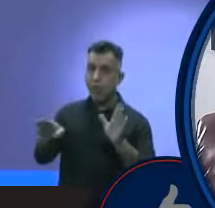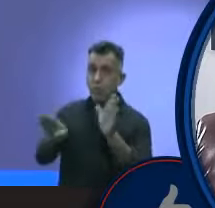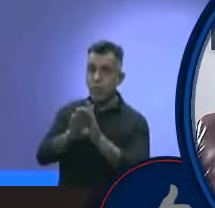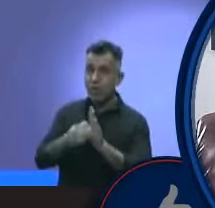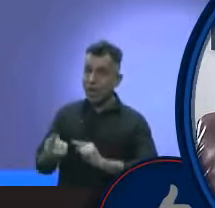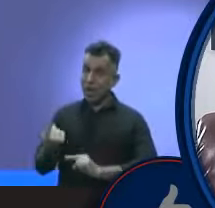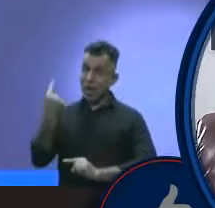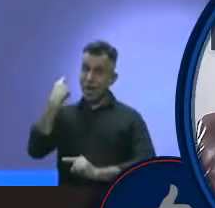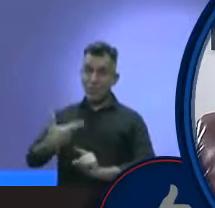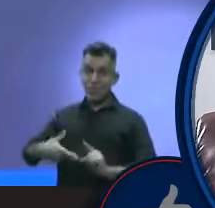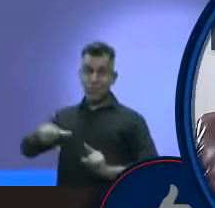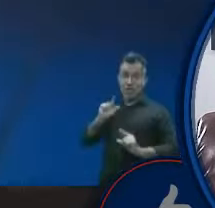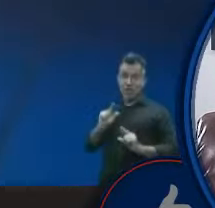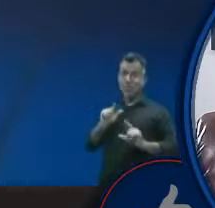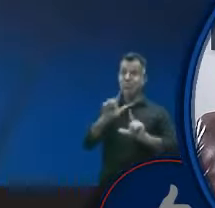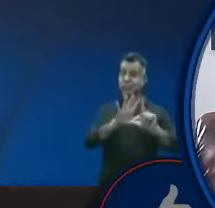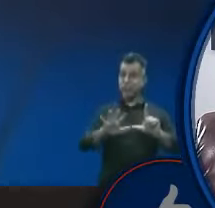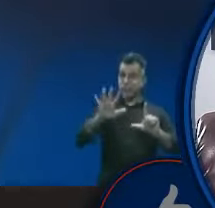plataforma antiga.